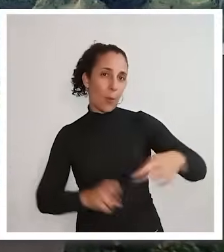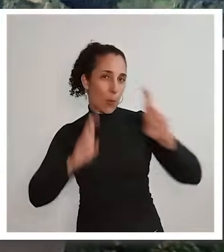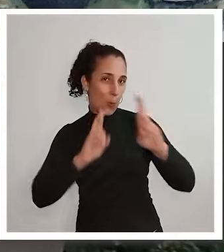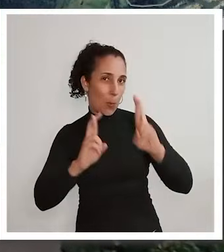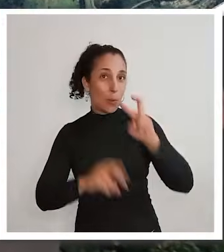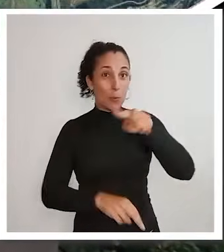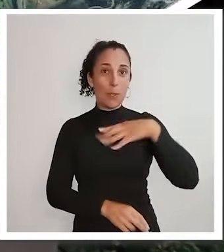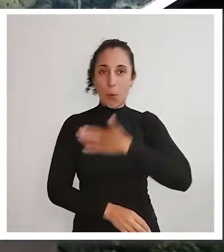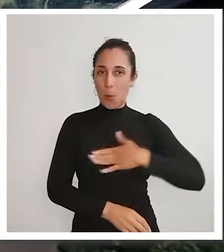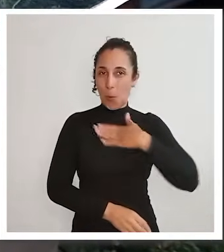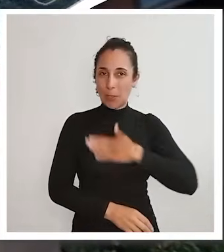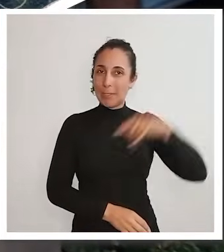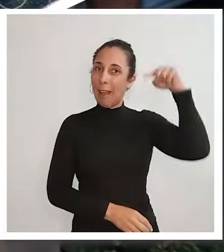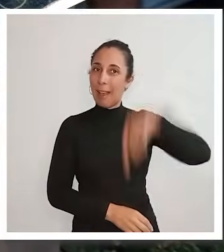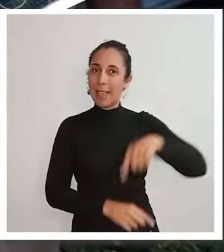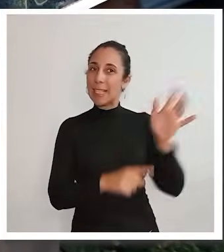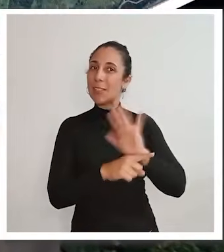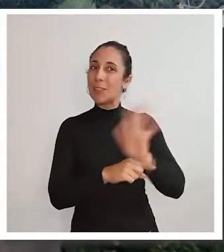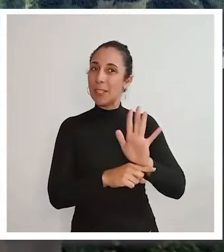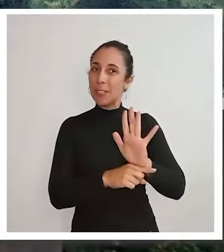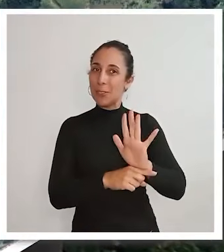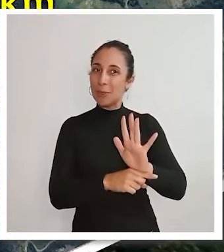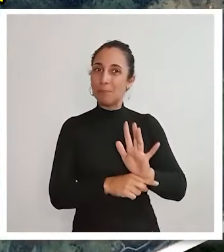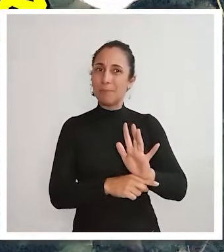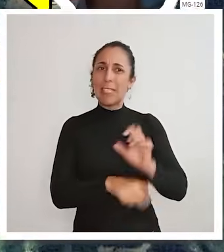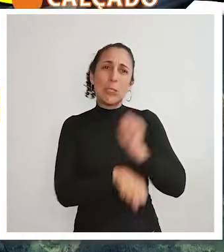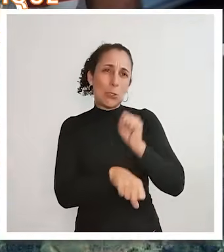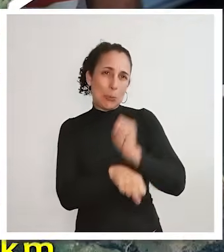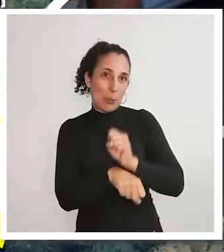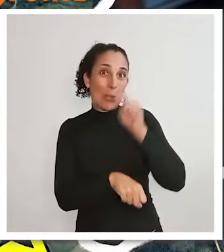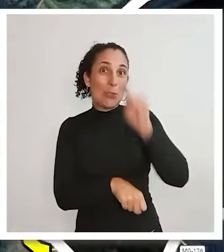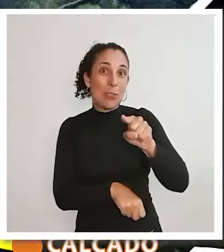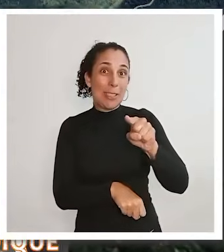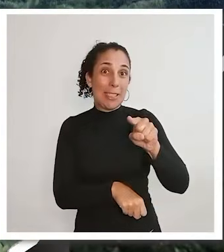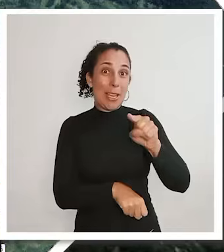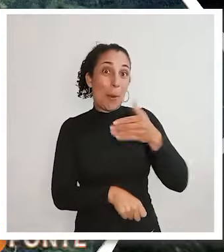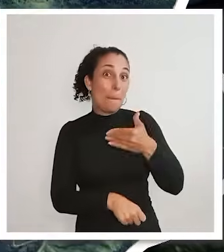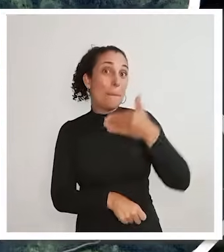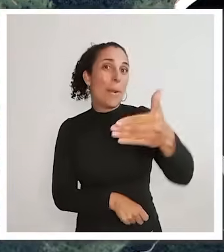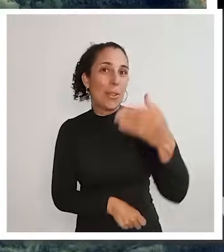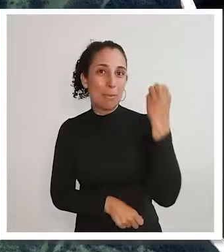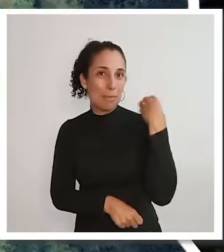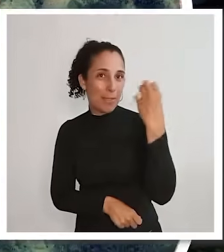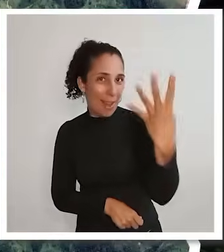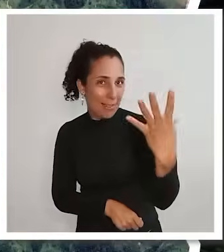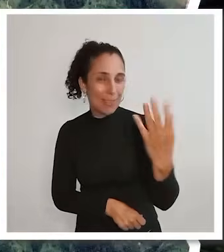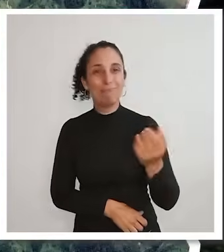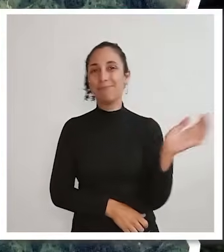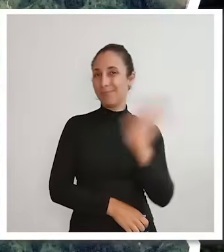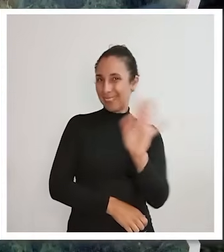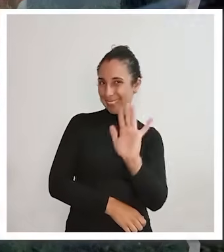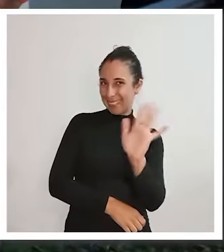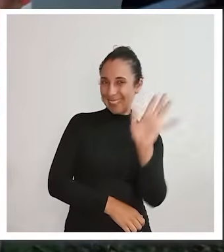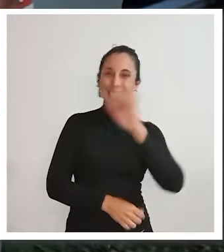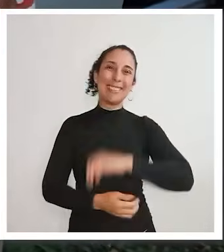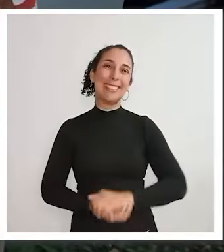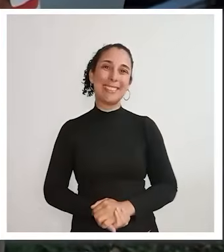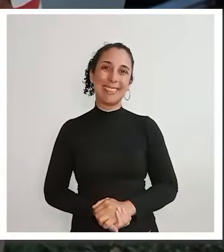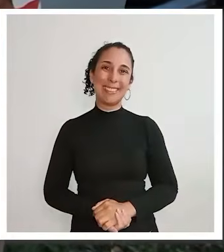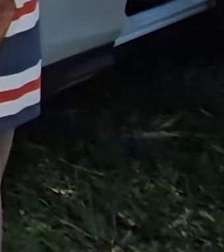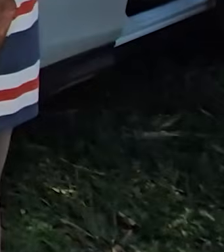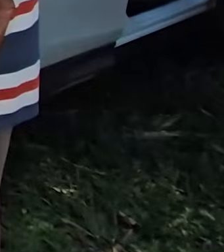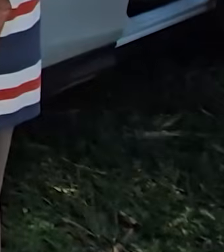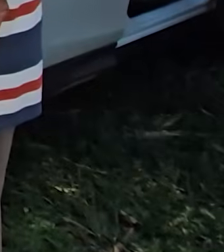Espero que você tenha curtido junto com a gente. E claro, torço muito para ter a sua companhia na próxima trip. Até lá!